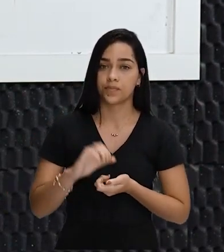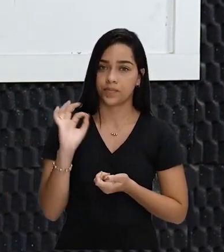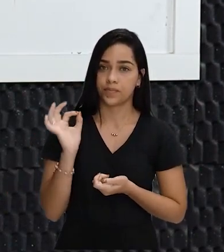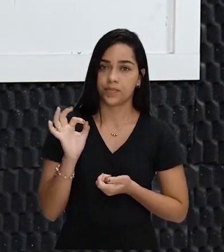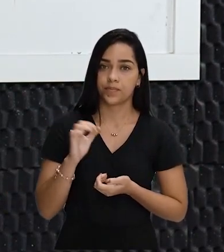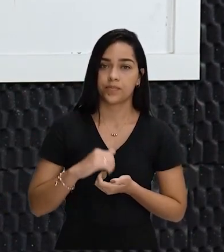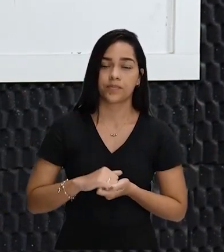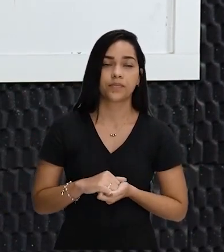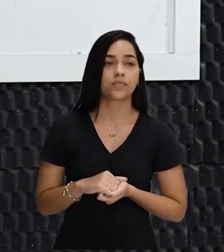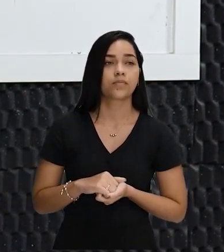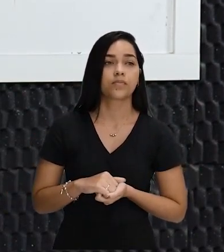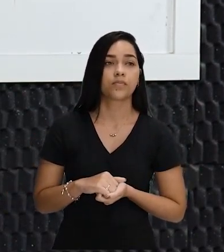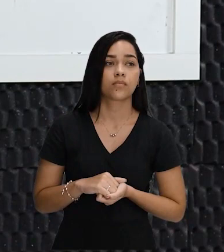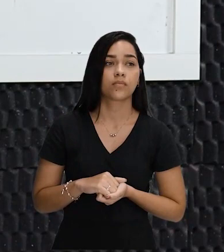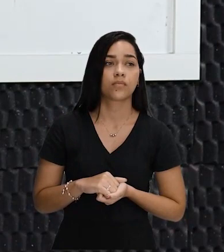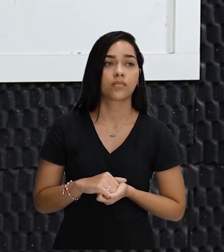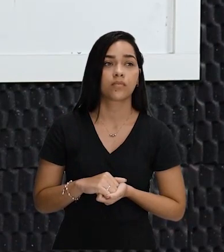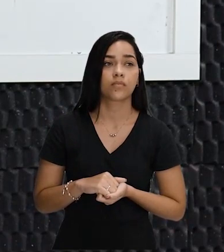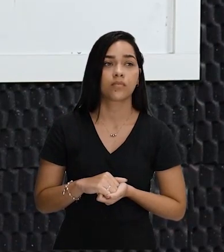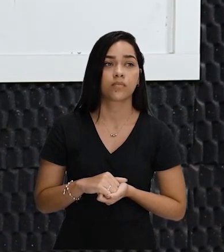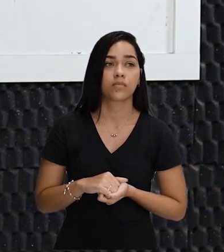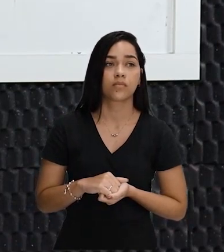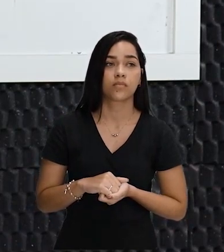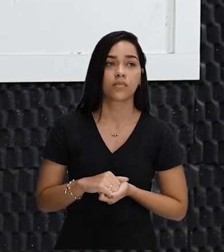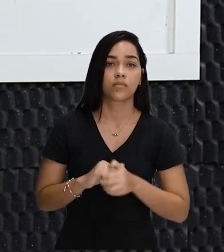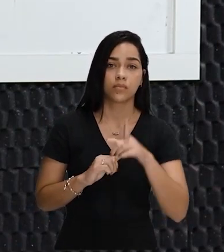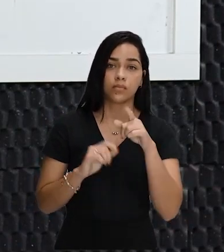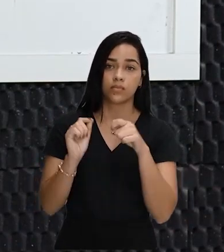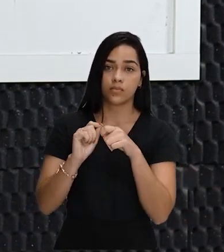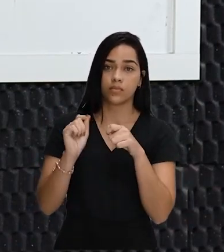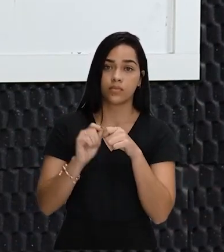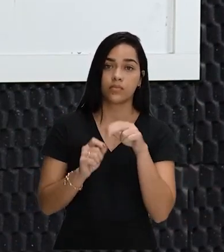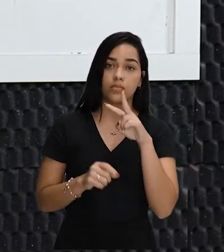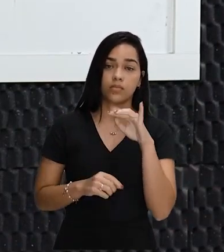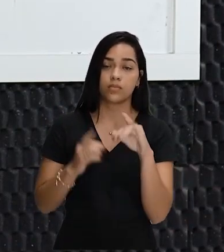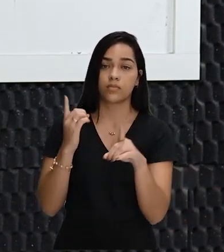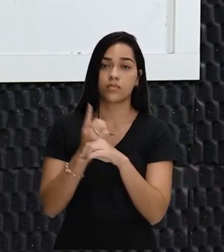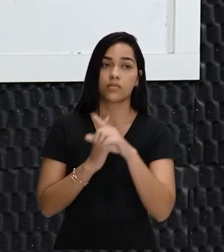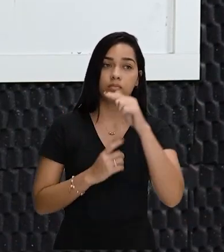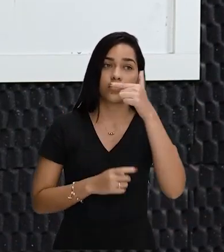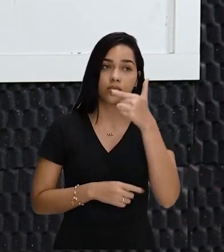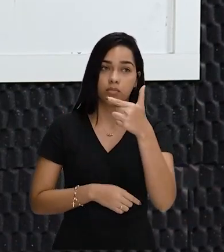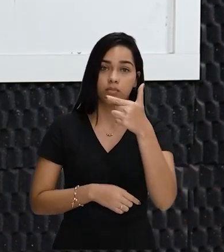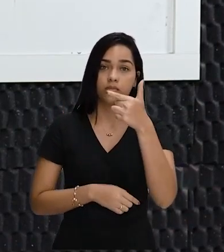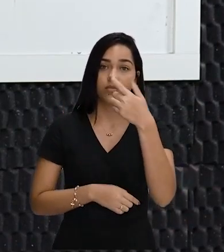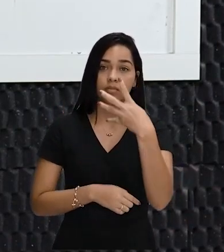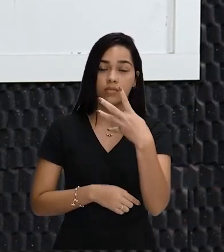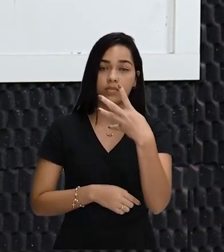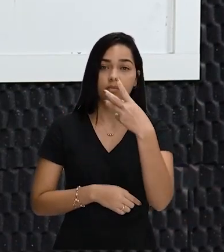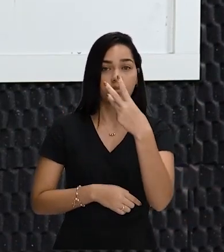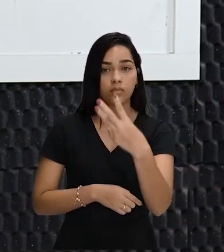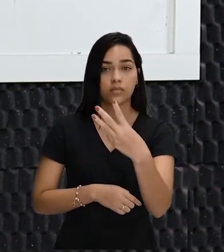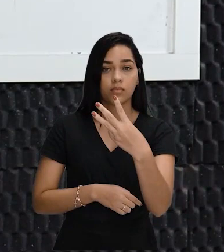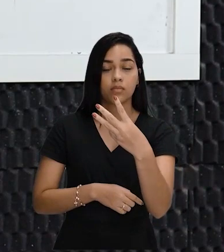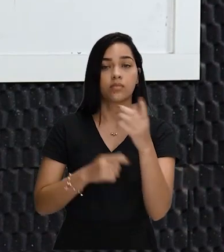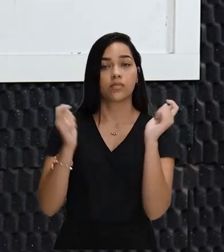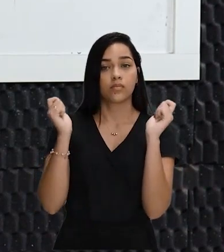certo então isso aqui você fizer essa conta você vai encontrar 243